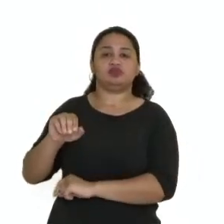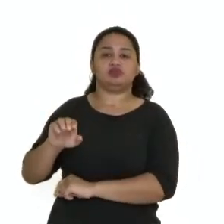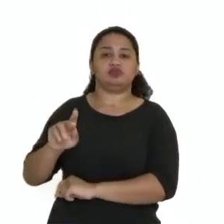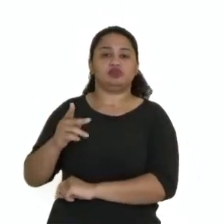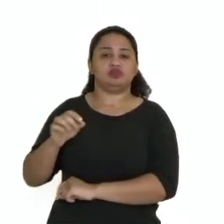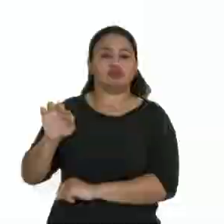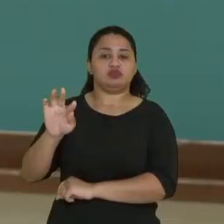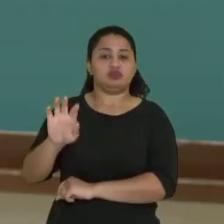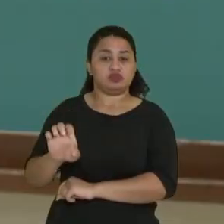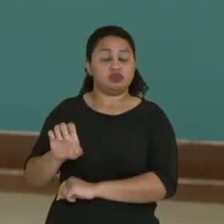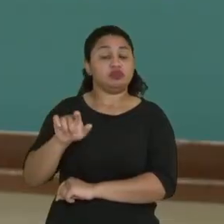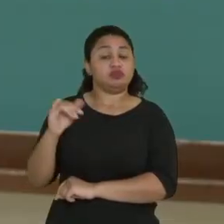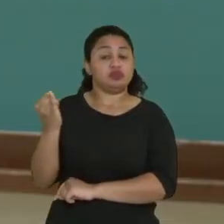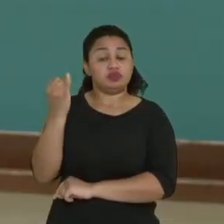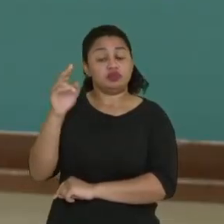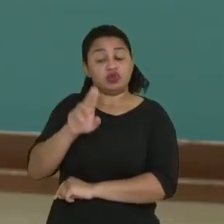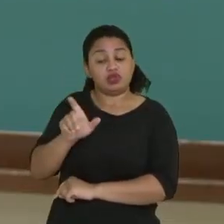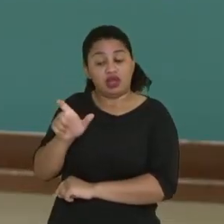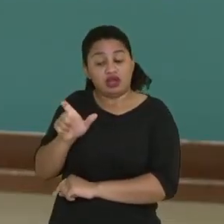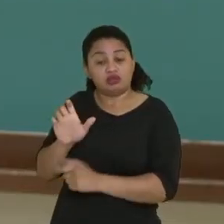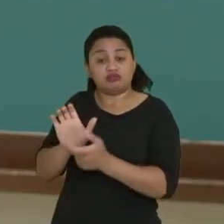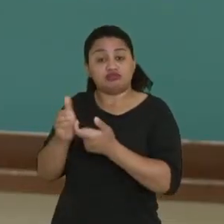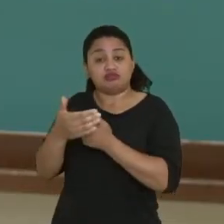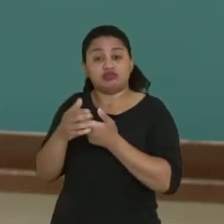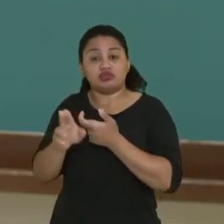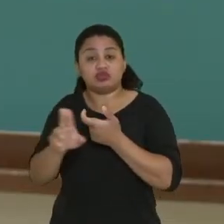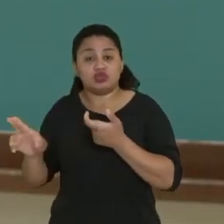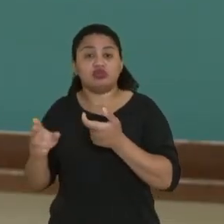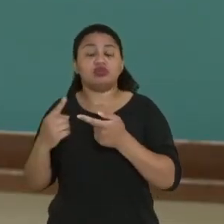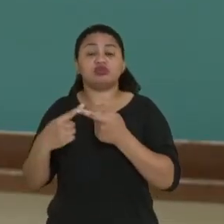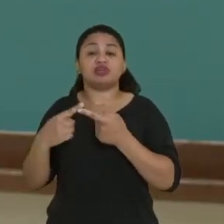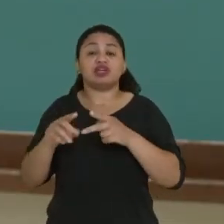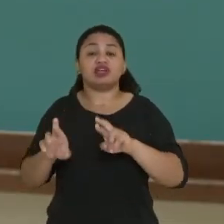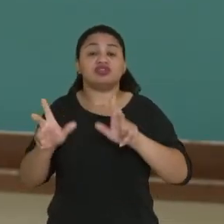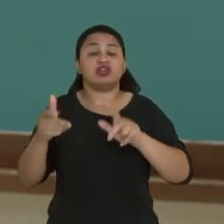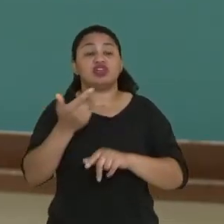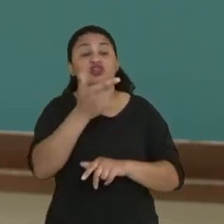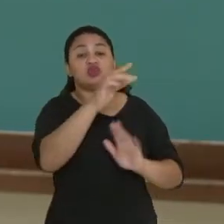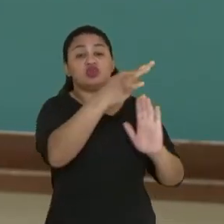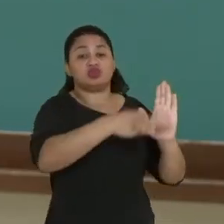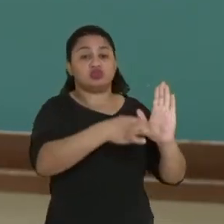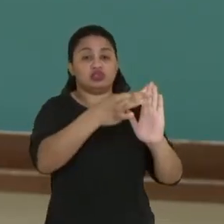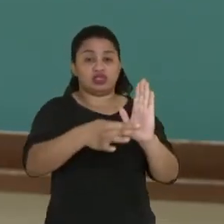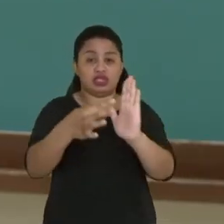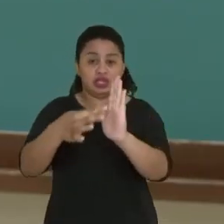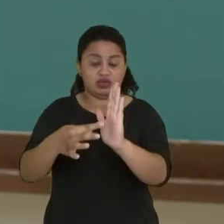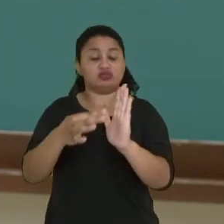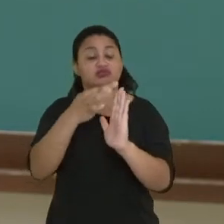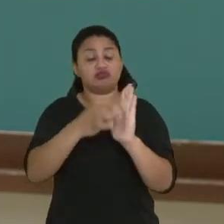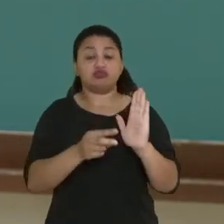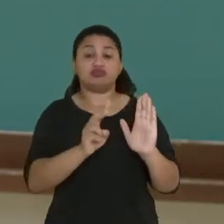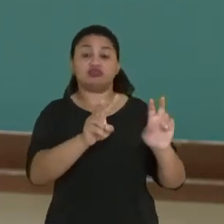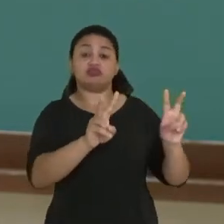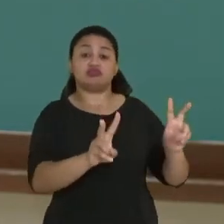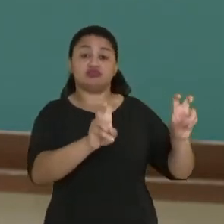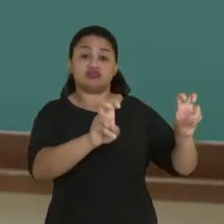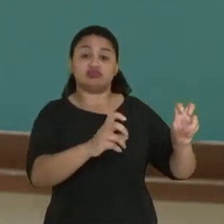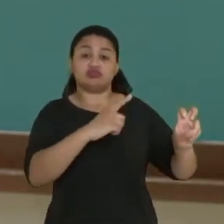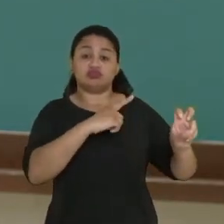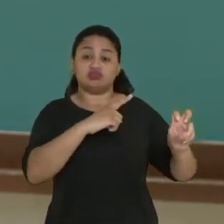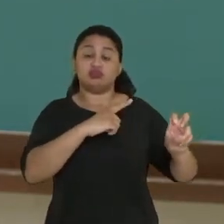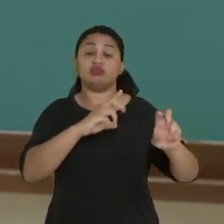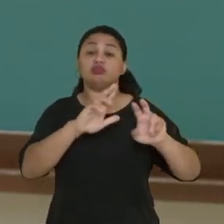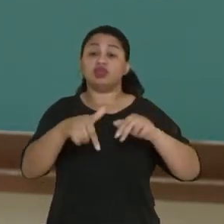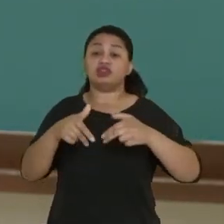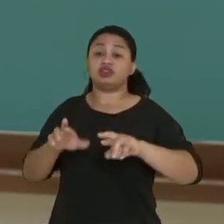importante chamarmos de manchete porque diferencia de outros textos. Todo texto tem um título, então para ficar diferente nós chamaremos